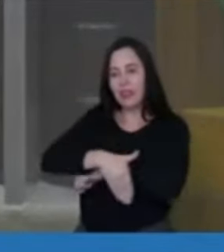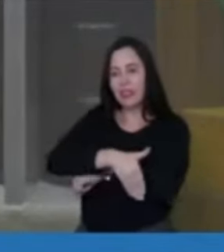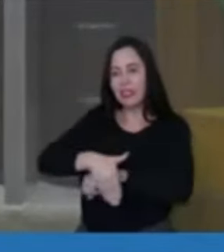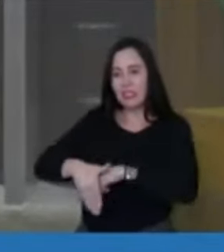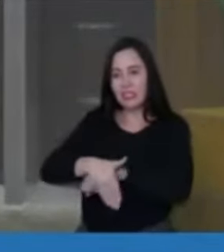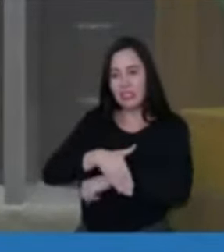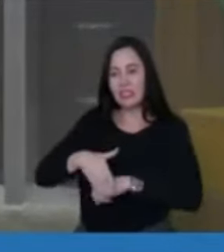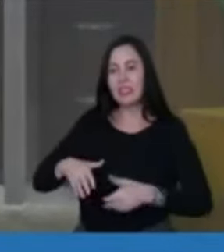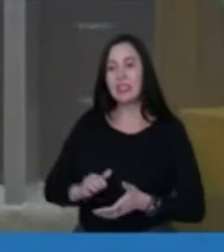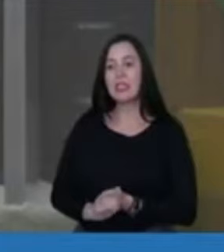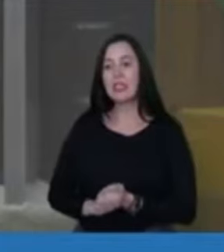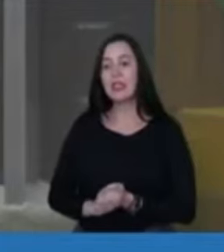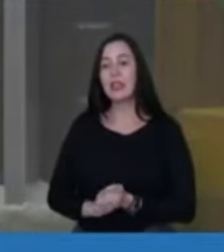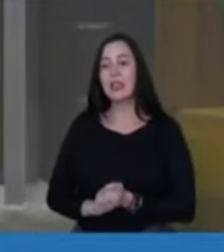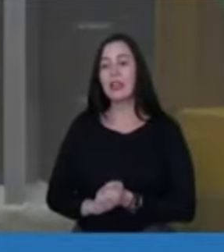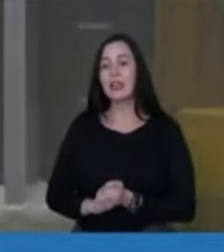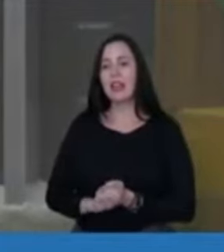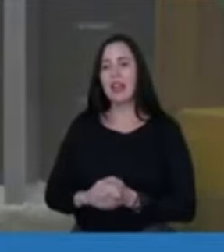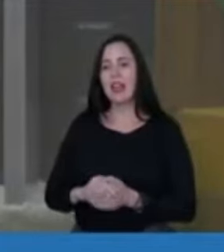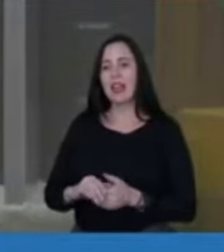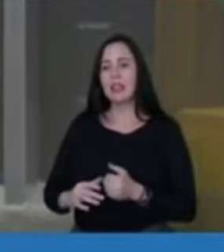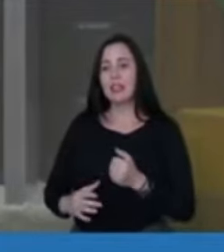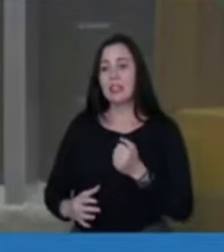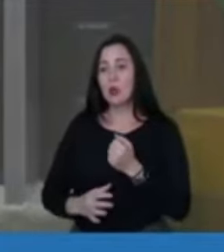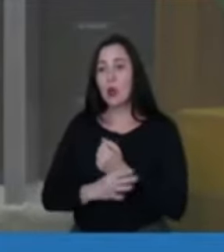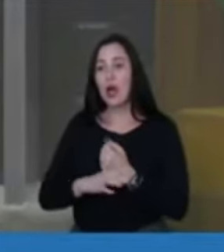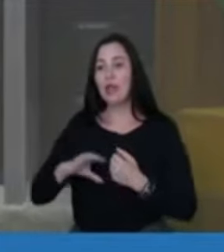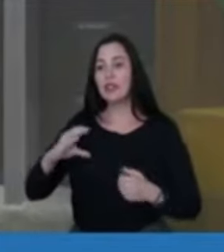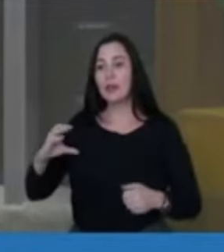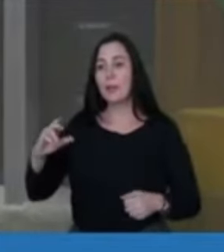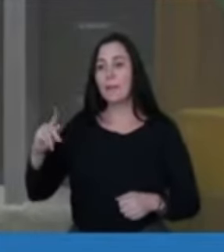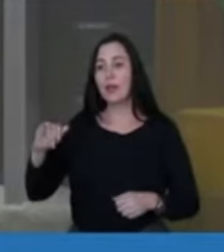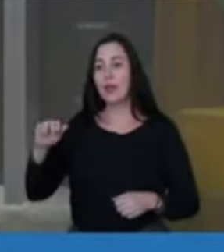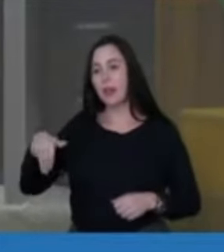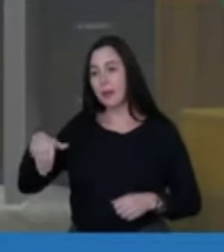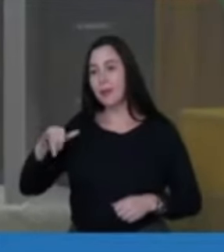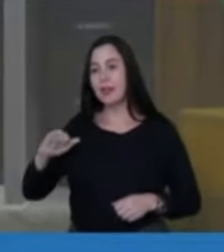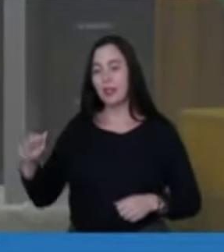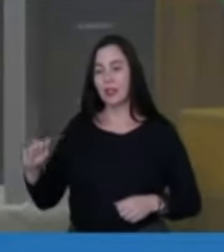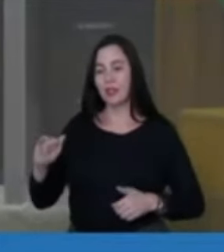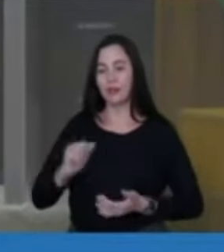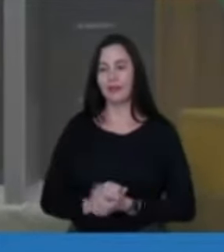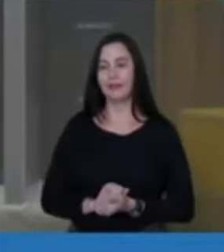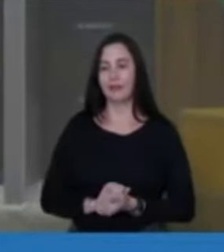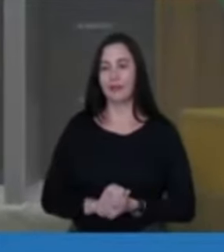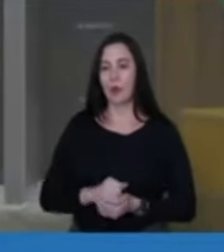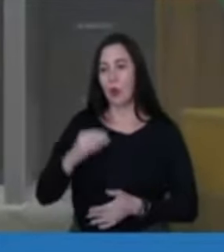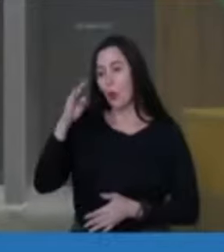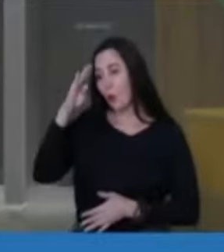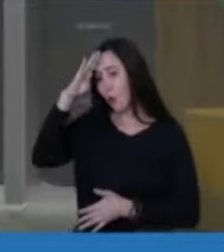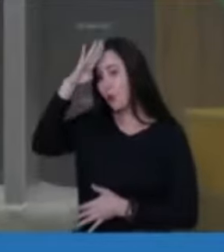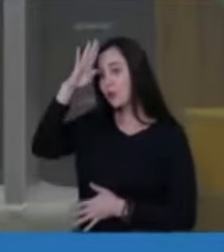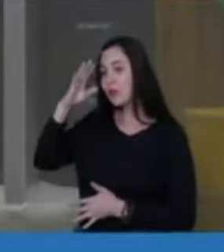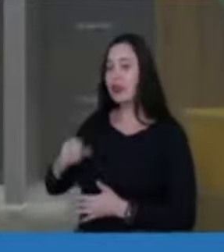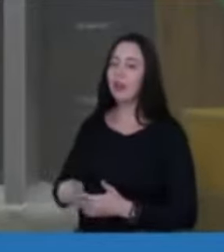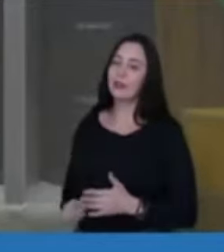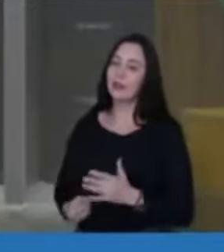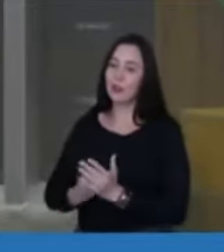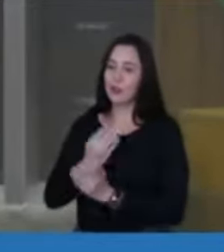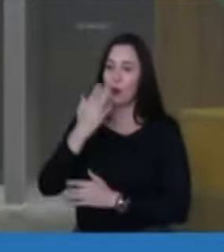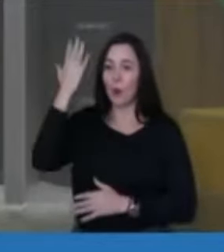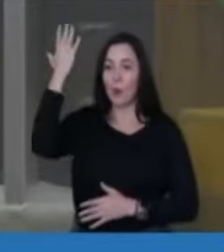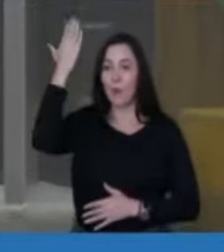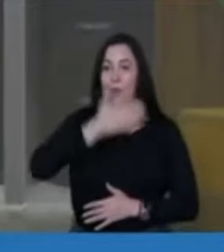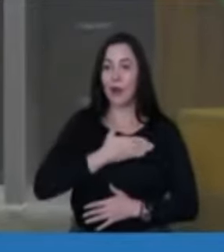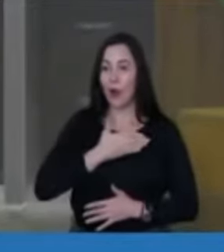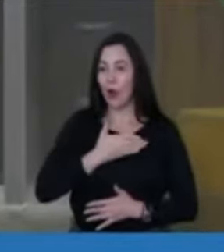de janeiro. O senhor Bolsonaro produziu provas contra ele mesmo. Ele admitiu no